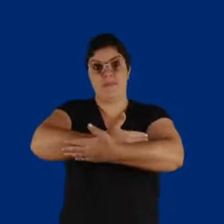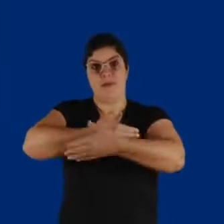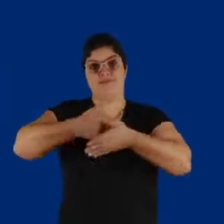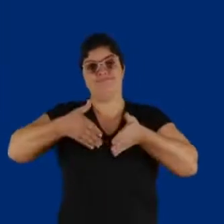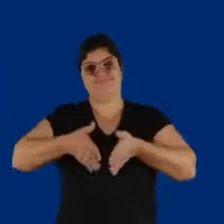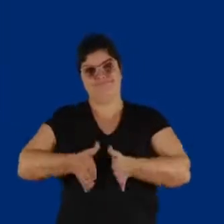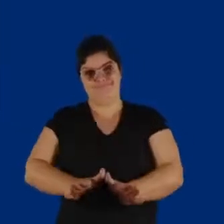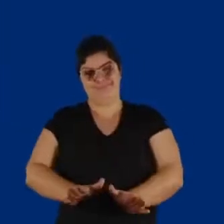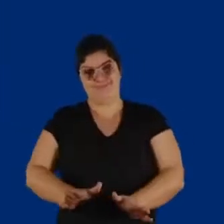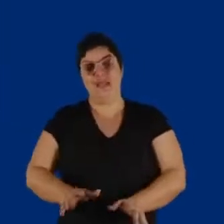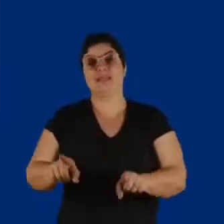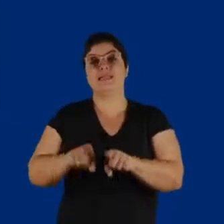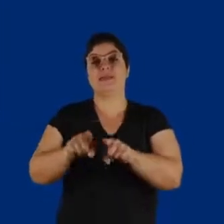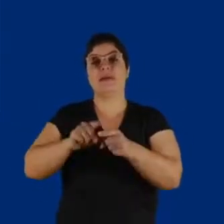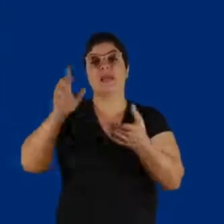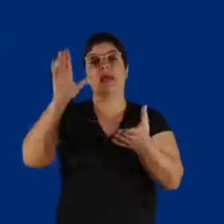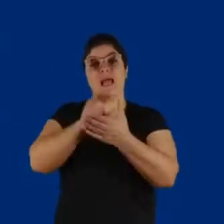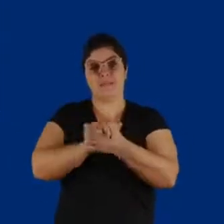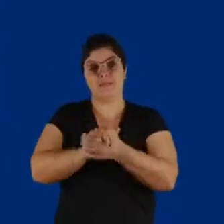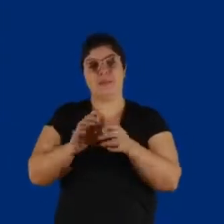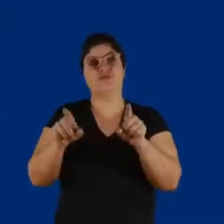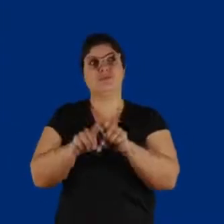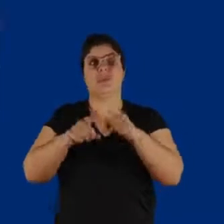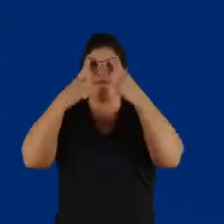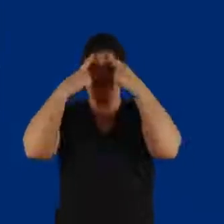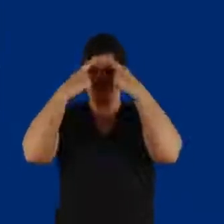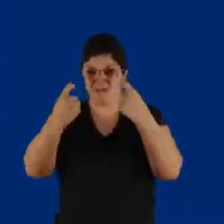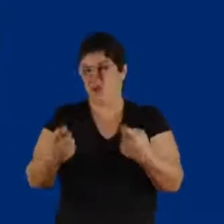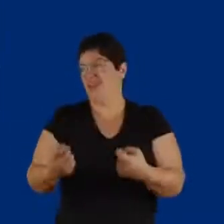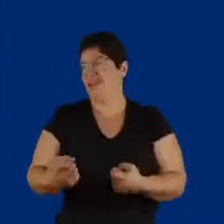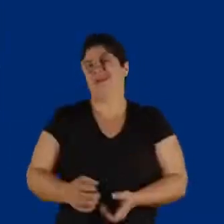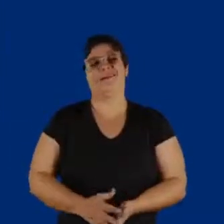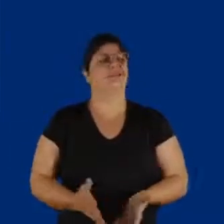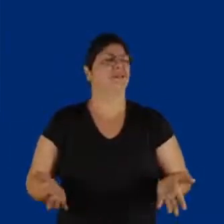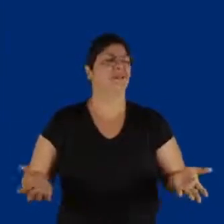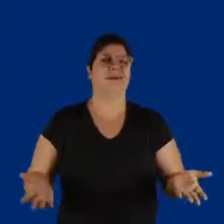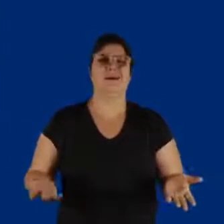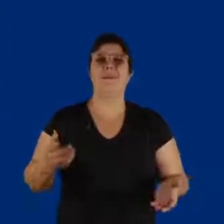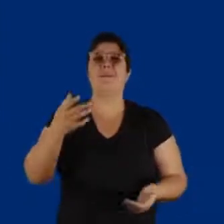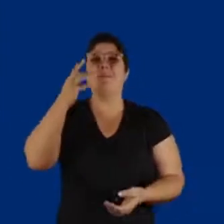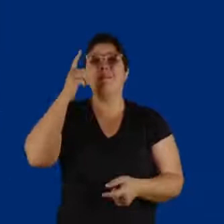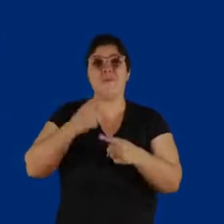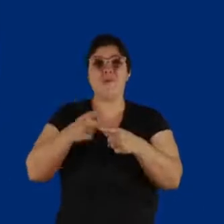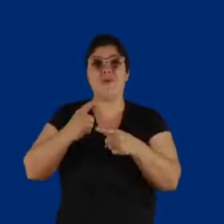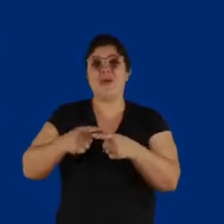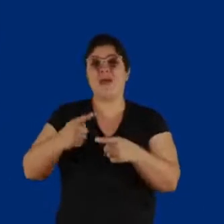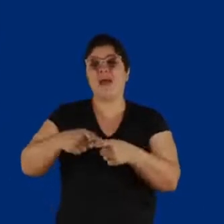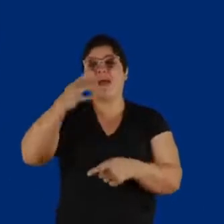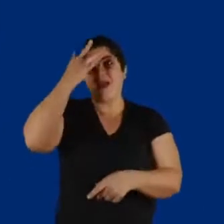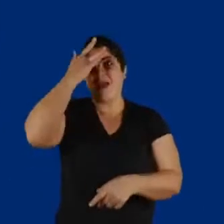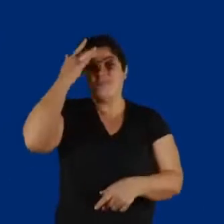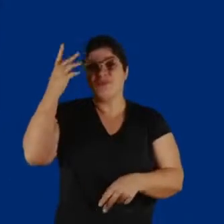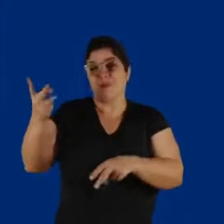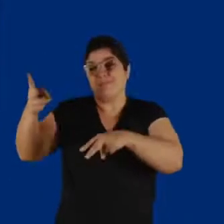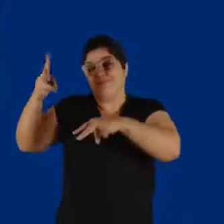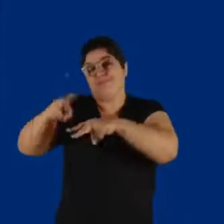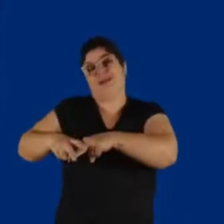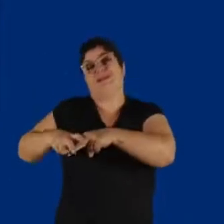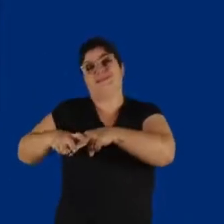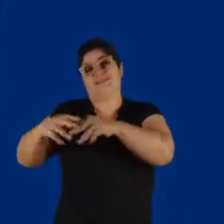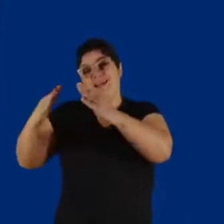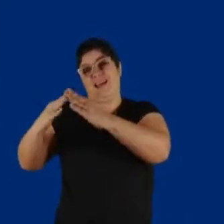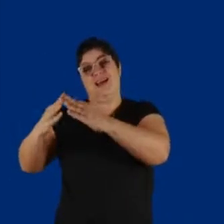e violência, porque as pessoas estavam confinadas ali nessas relações, ou para o bem, ou talvez não para o bem.